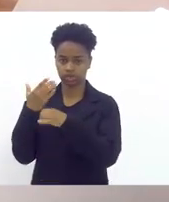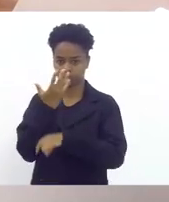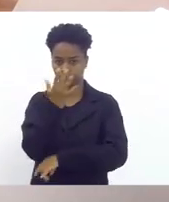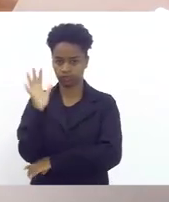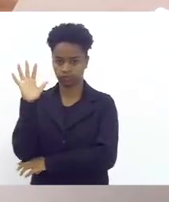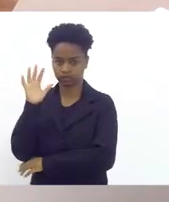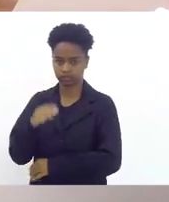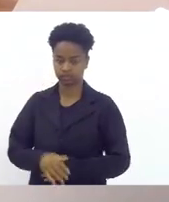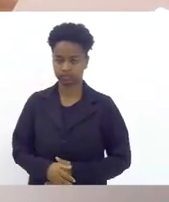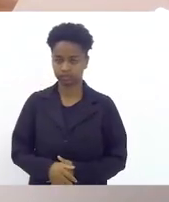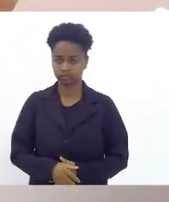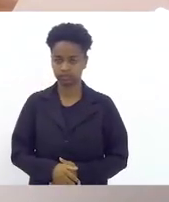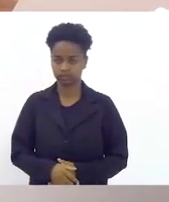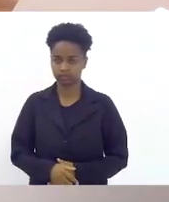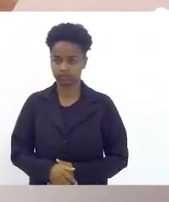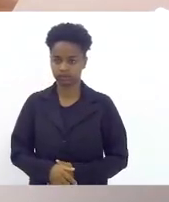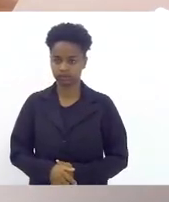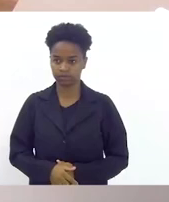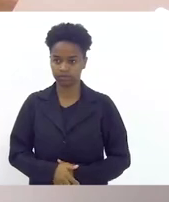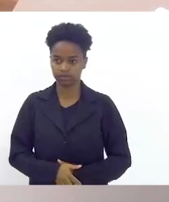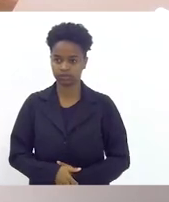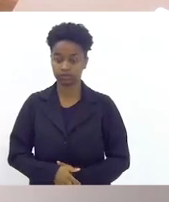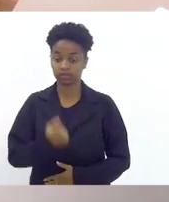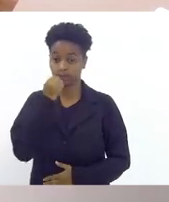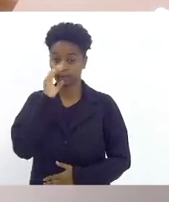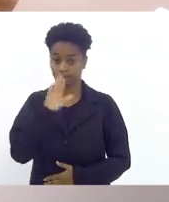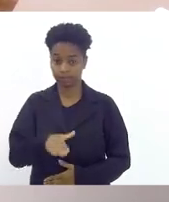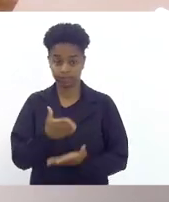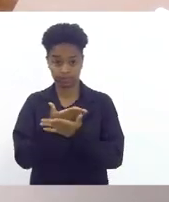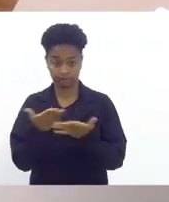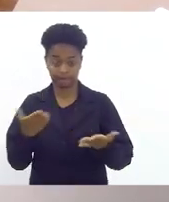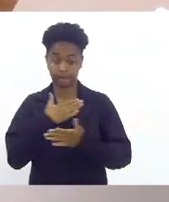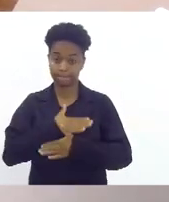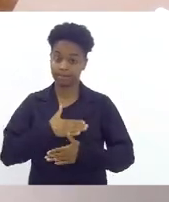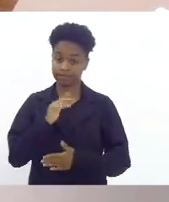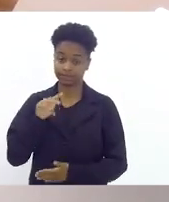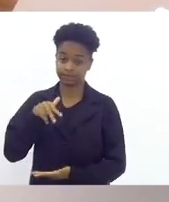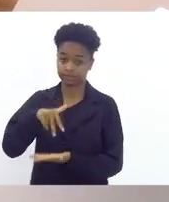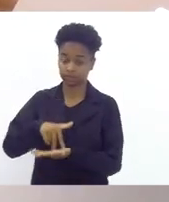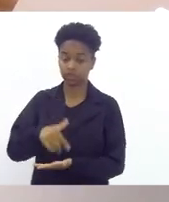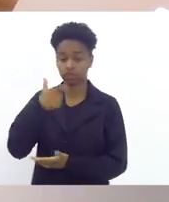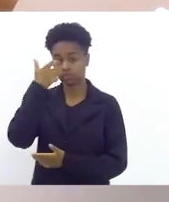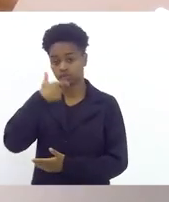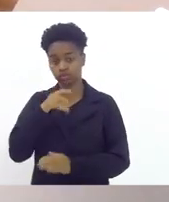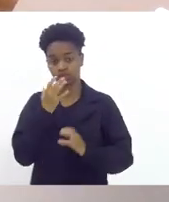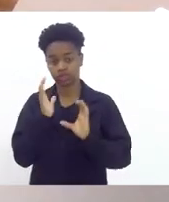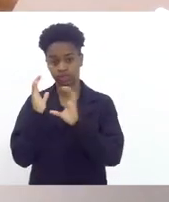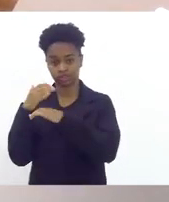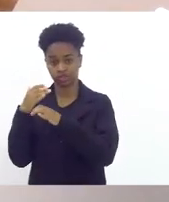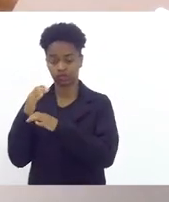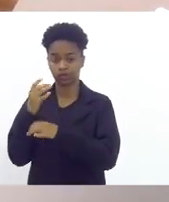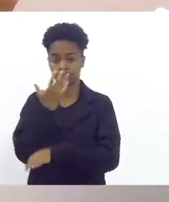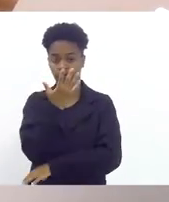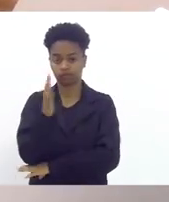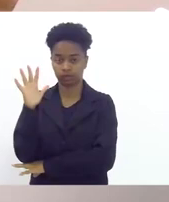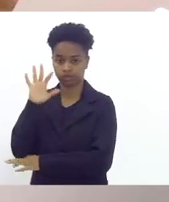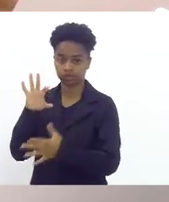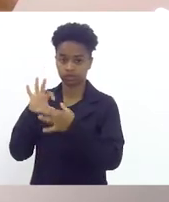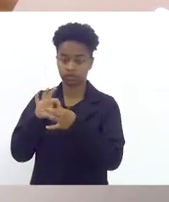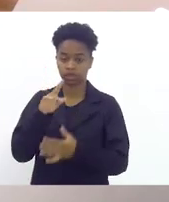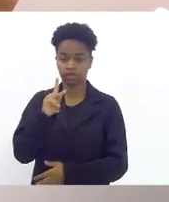tá lá Olá boa tarde prazer estar aqui eu sou engenheiro florestal associado da